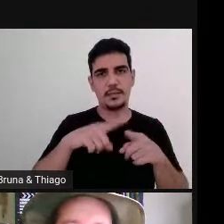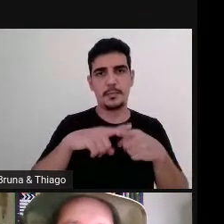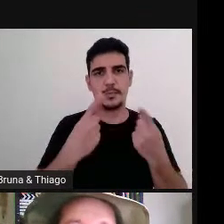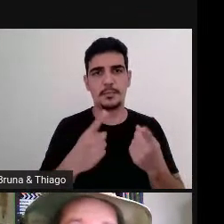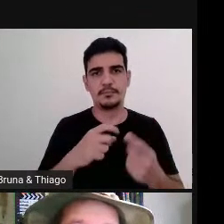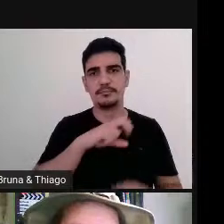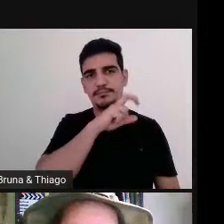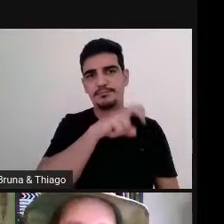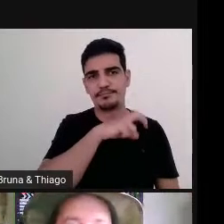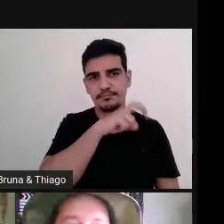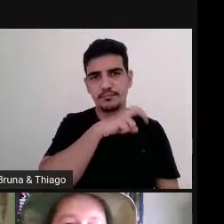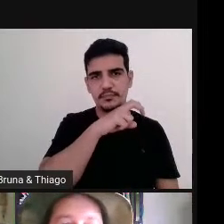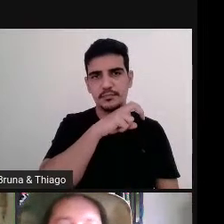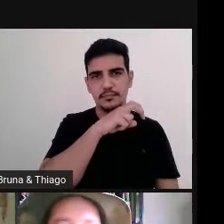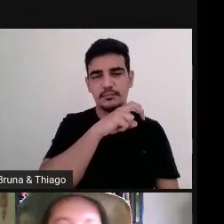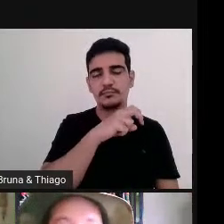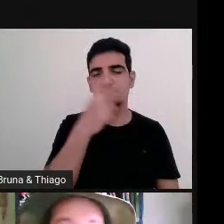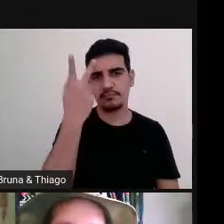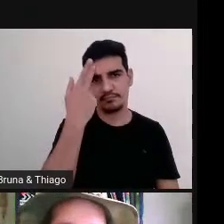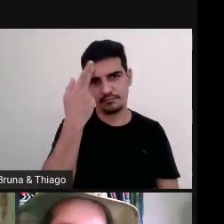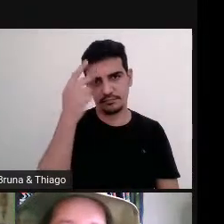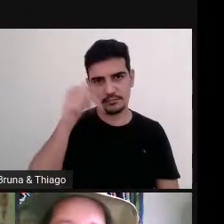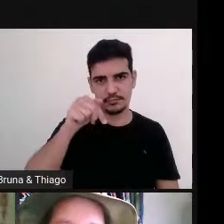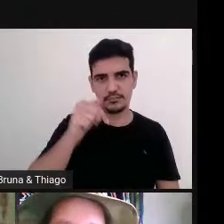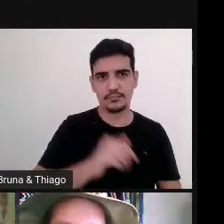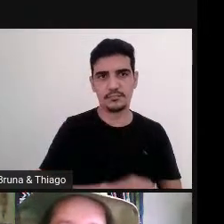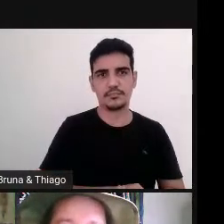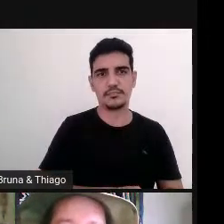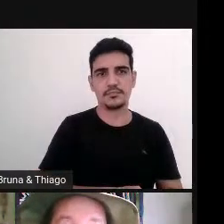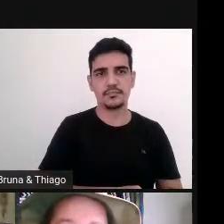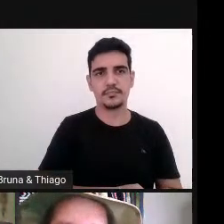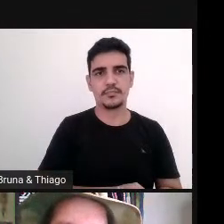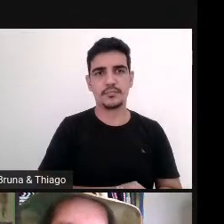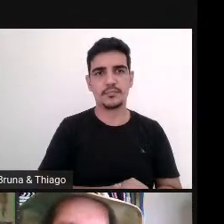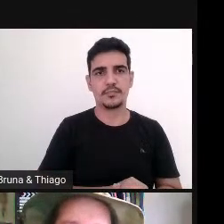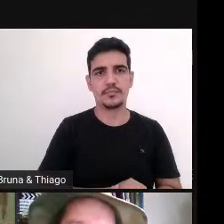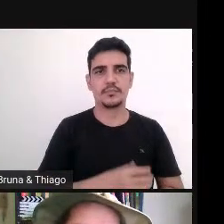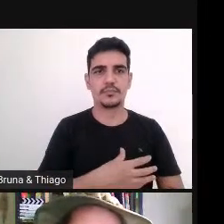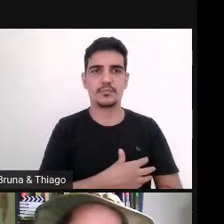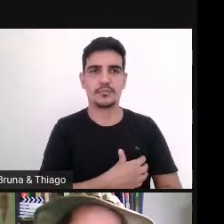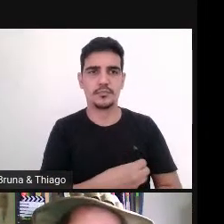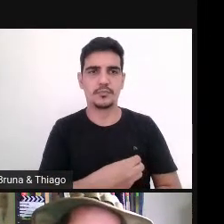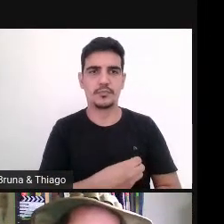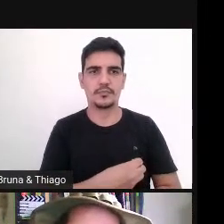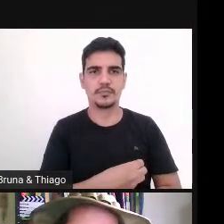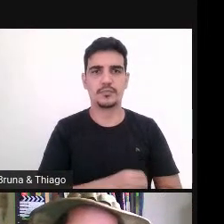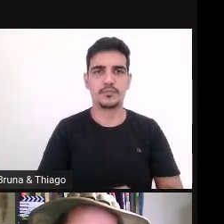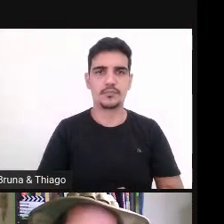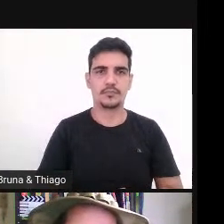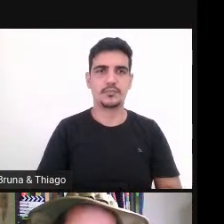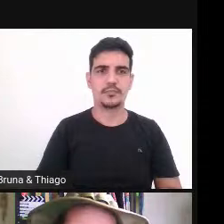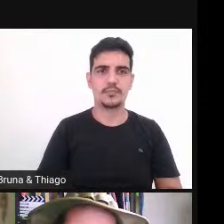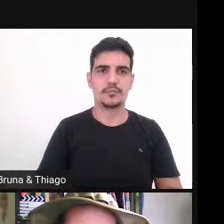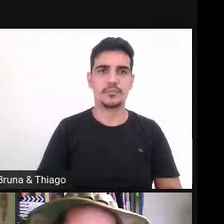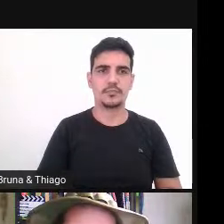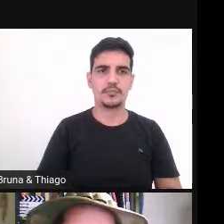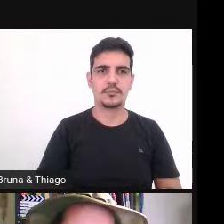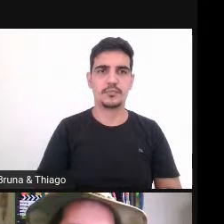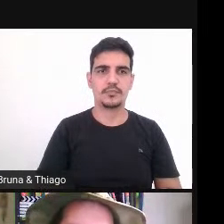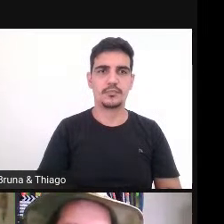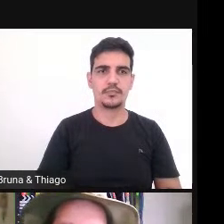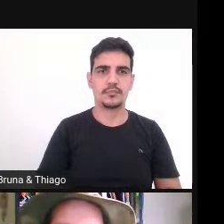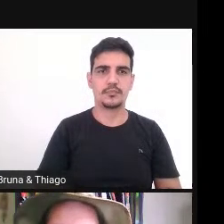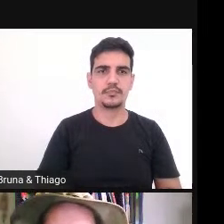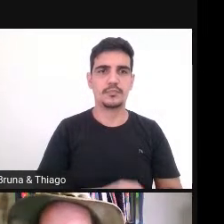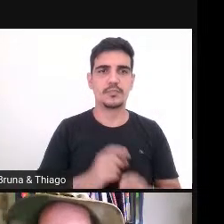que são abundantes, né, os filhotes nascem prontos, são vivíparas. Tem aí a fonseta L'Oréal, tem aquela dentição, né, que